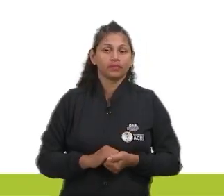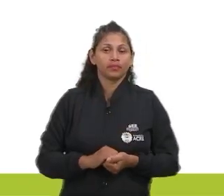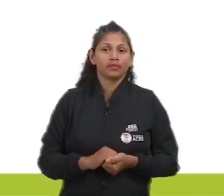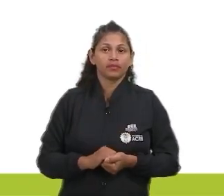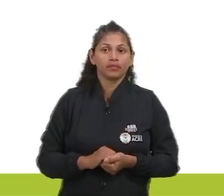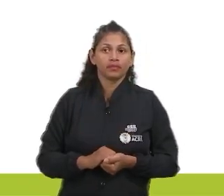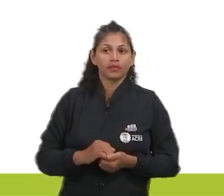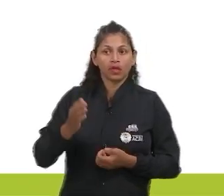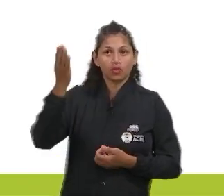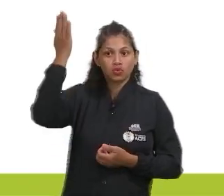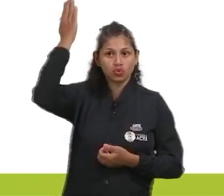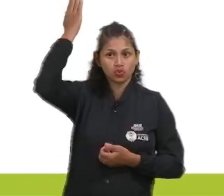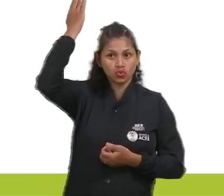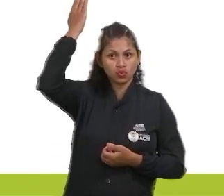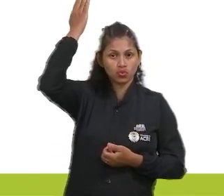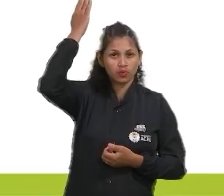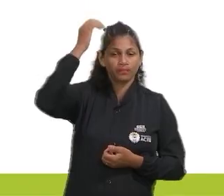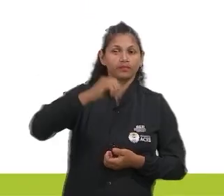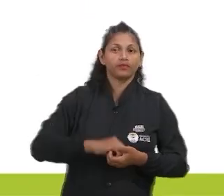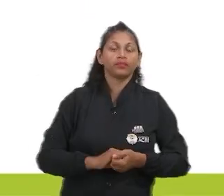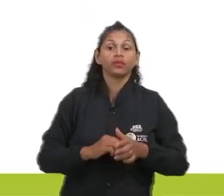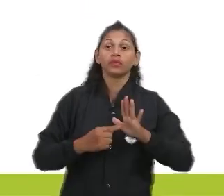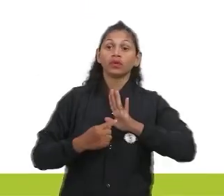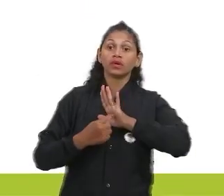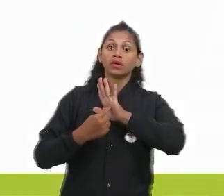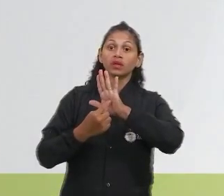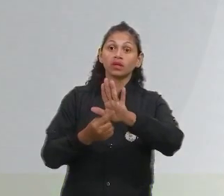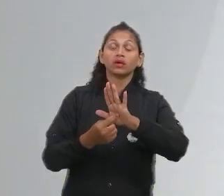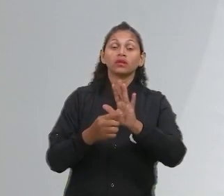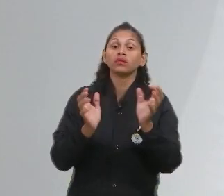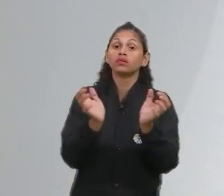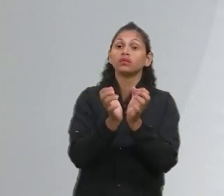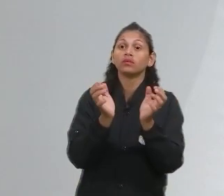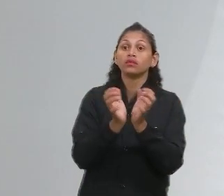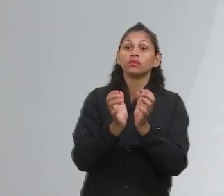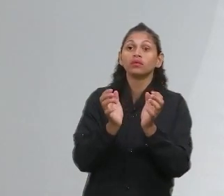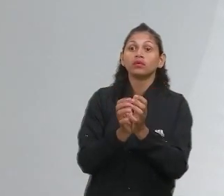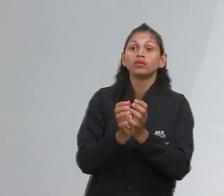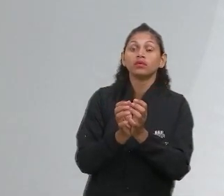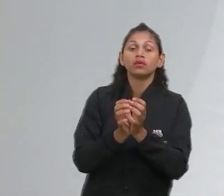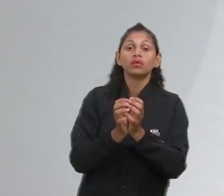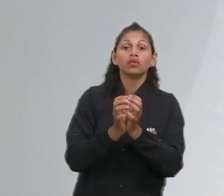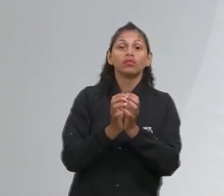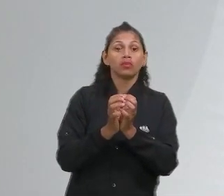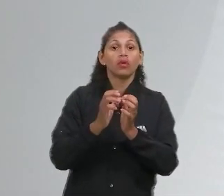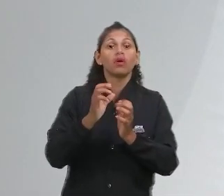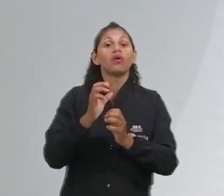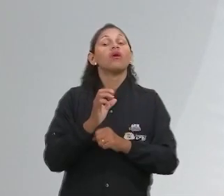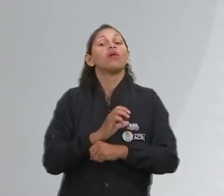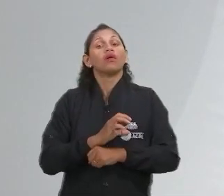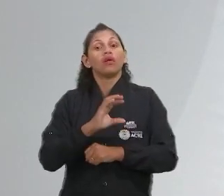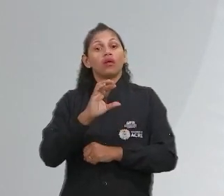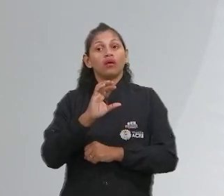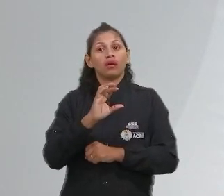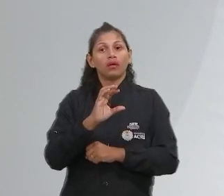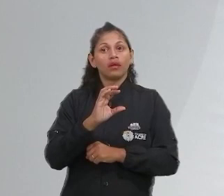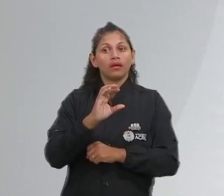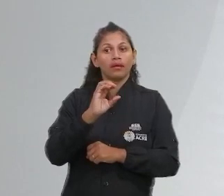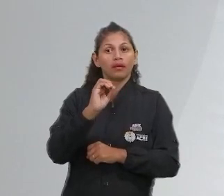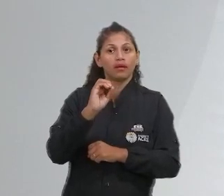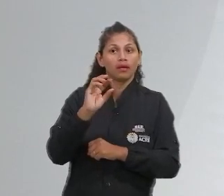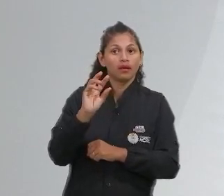quando apresenta um grupo carboxila. Lá no nosso primeiro slide, quando eu pedi para vocês